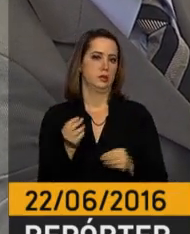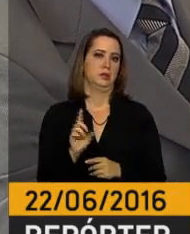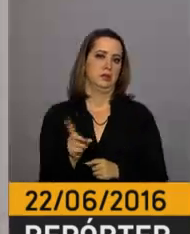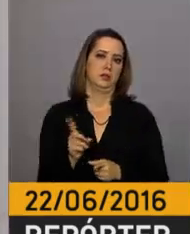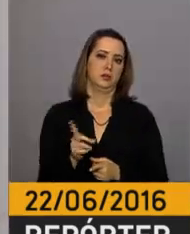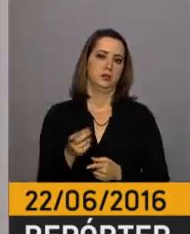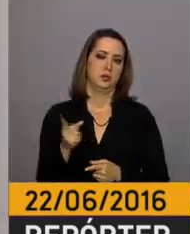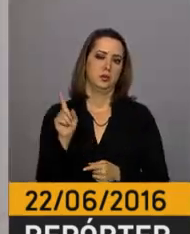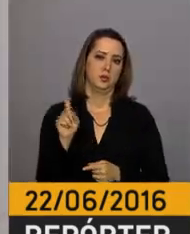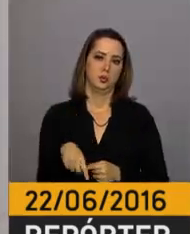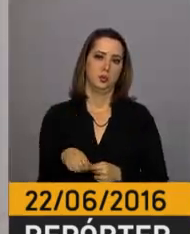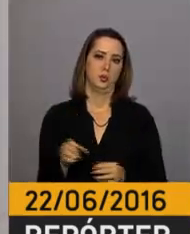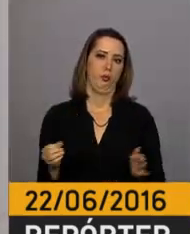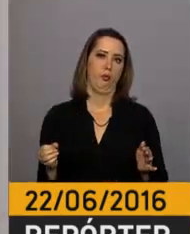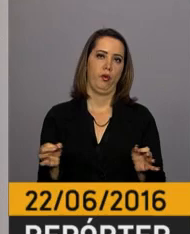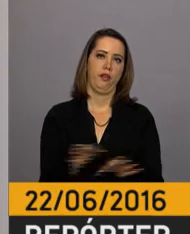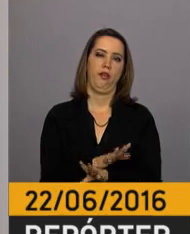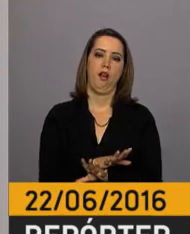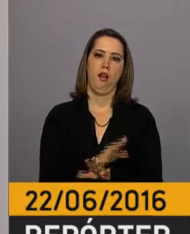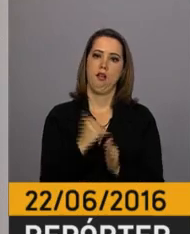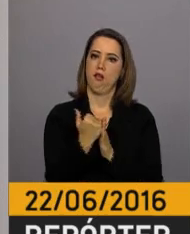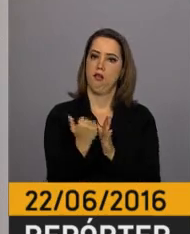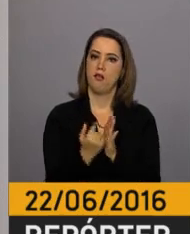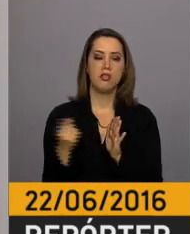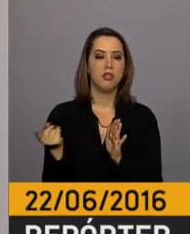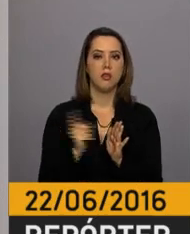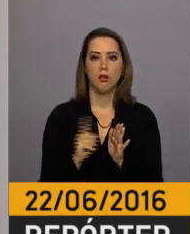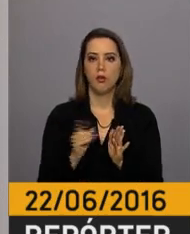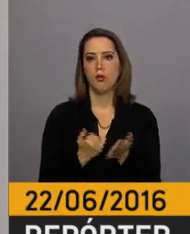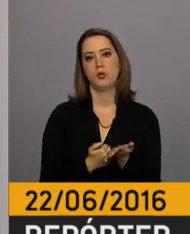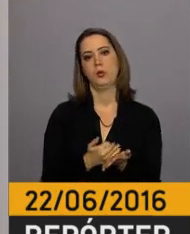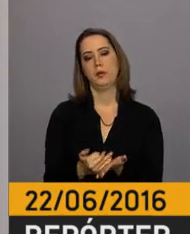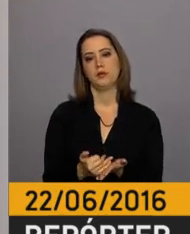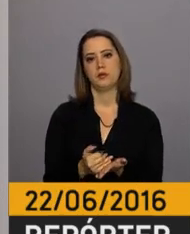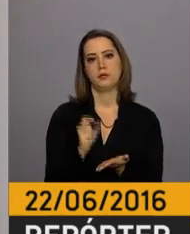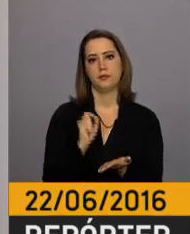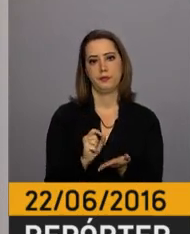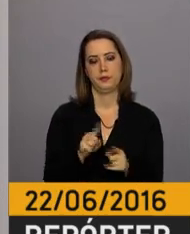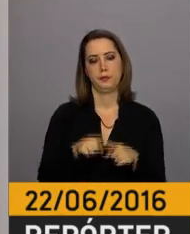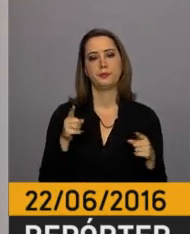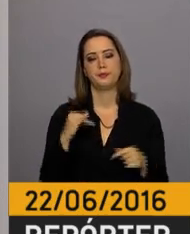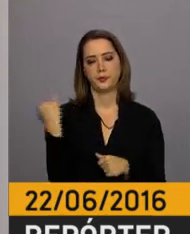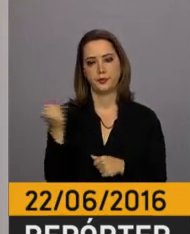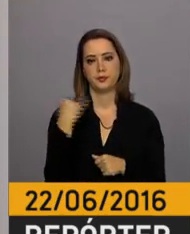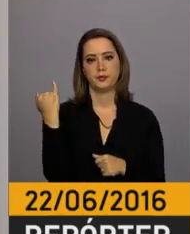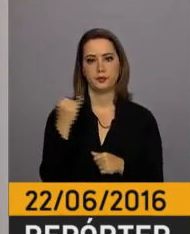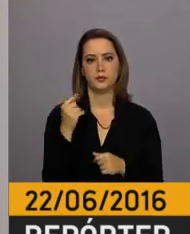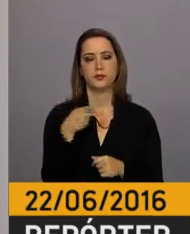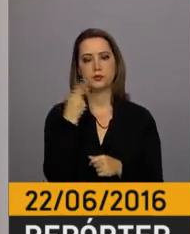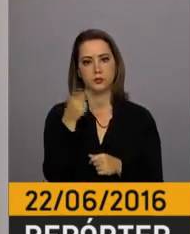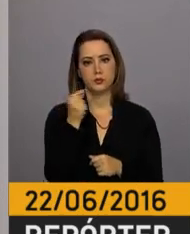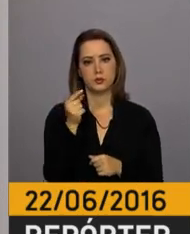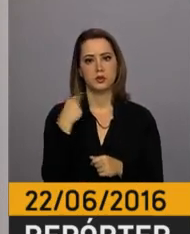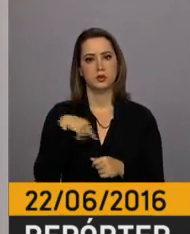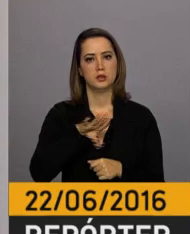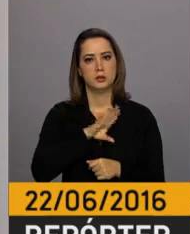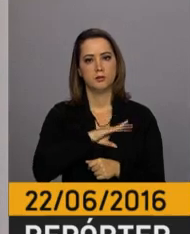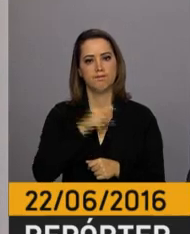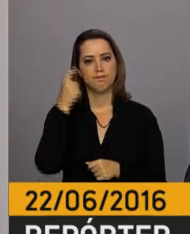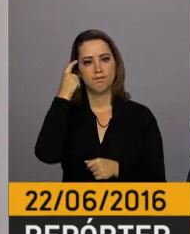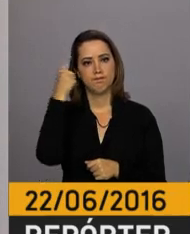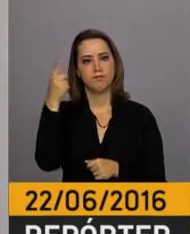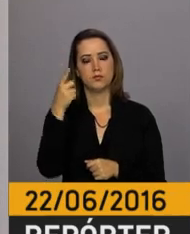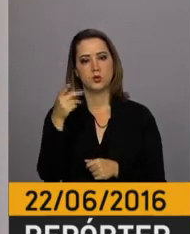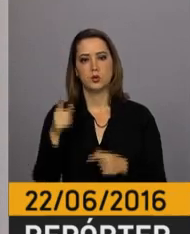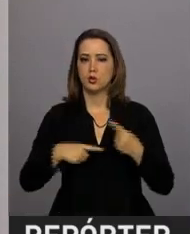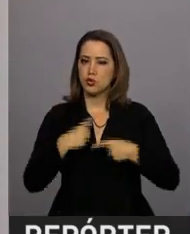né o o útimo conjunto de ações é evidente é um começo mas é importante dizer que na nossa concepção de política